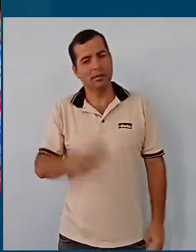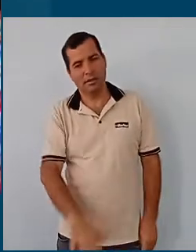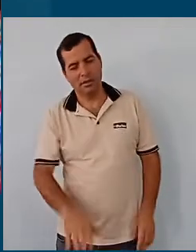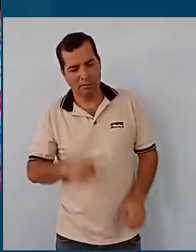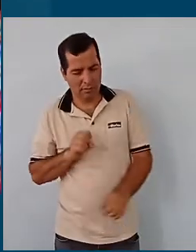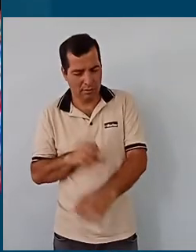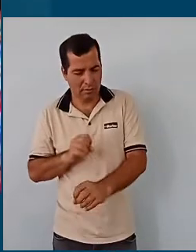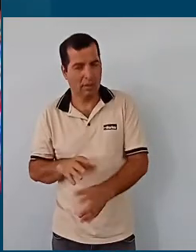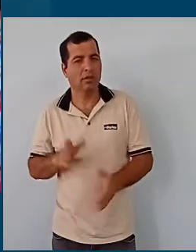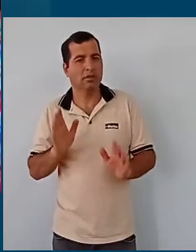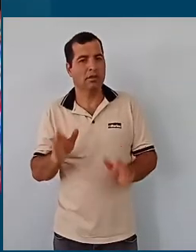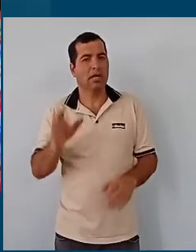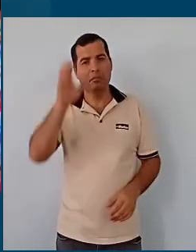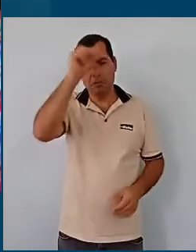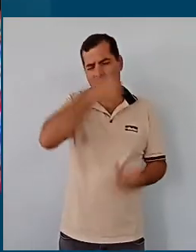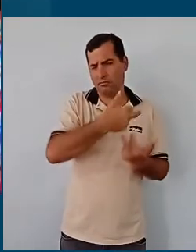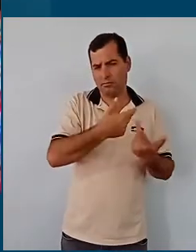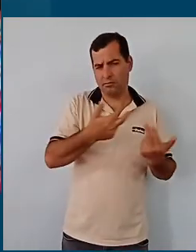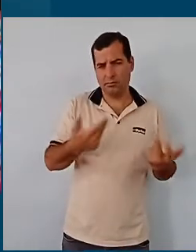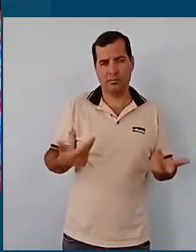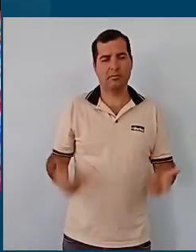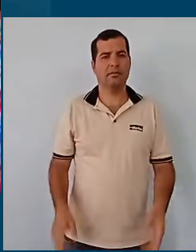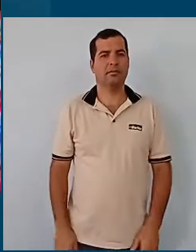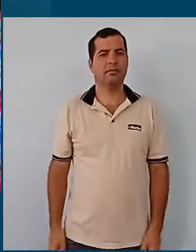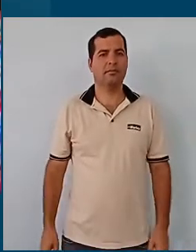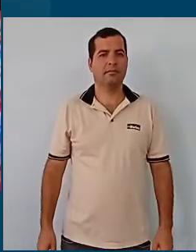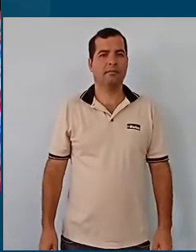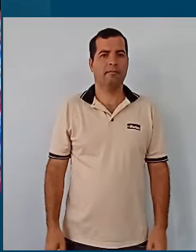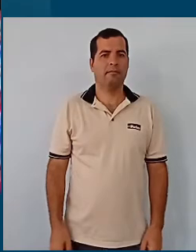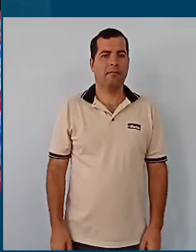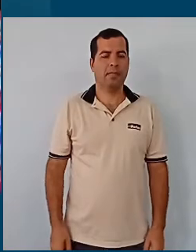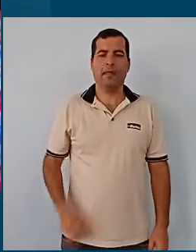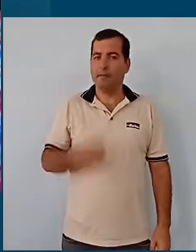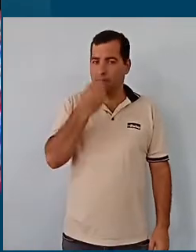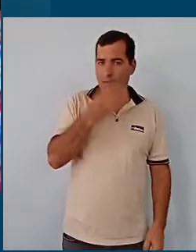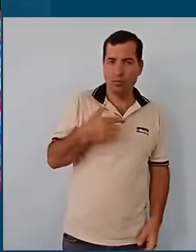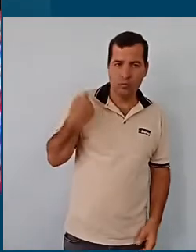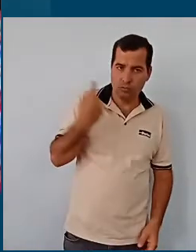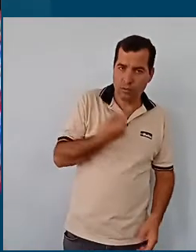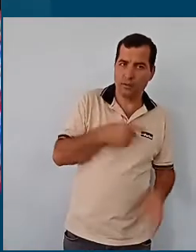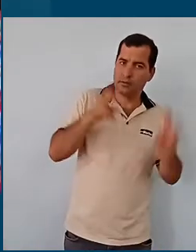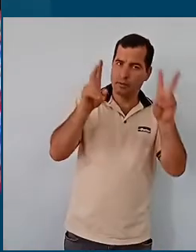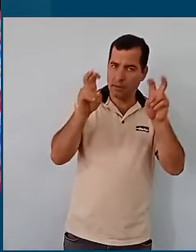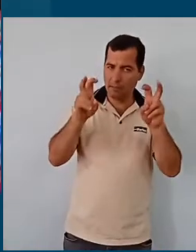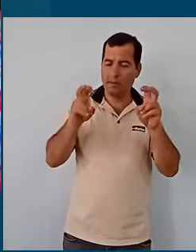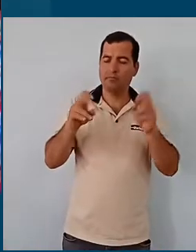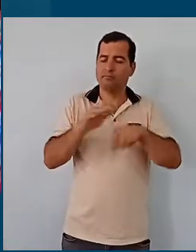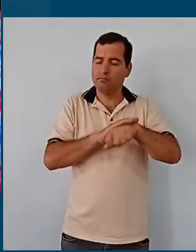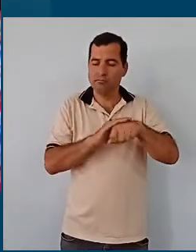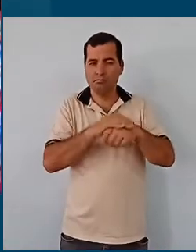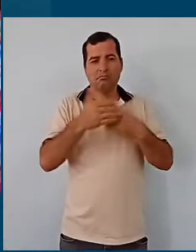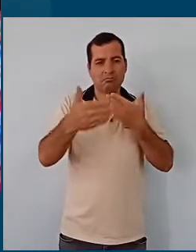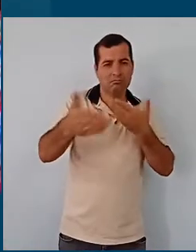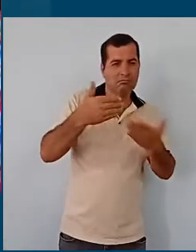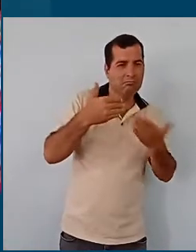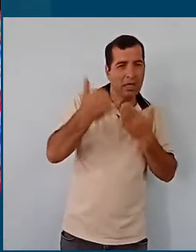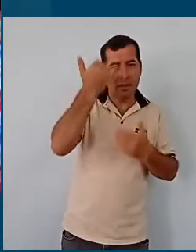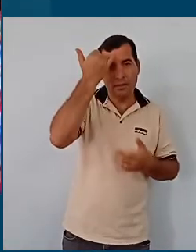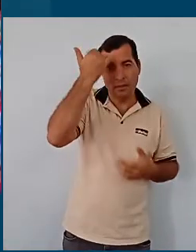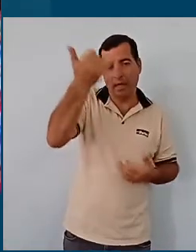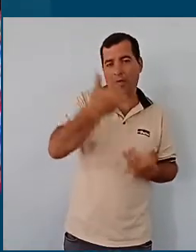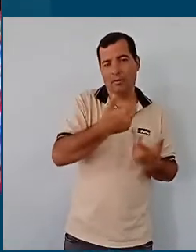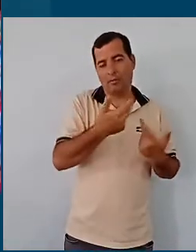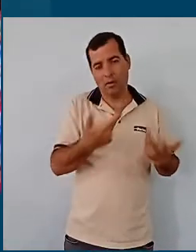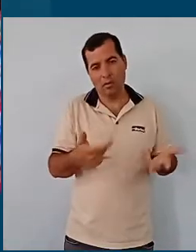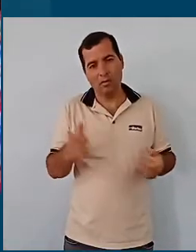pela educação infantil, né? Então, acho que isso vai dar muito tom da nossa conversa e vai trazer muitas ideias de como é que